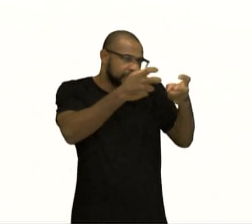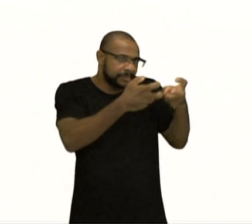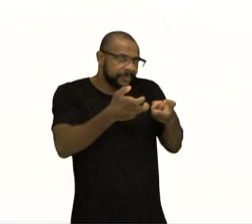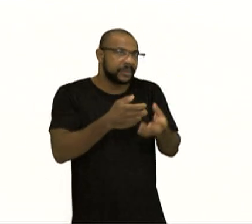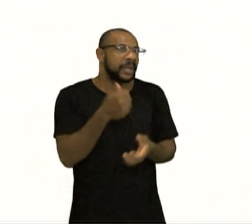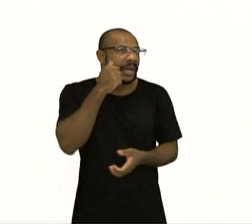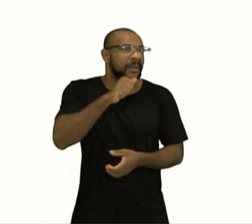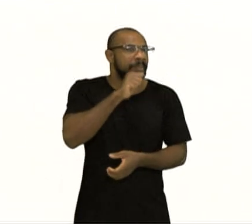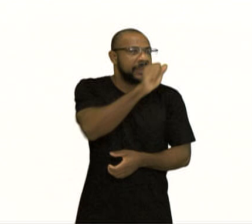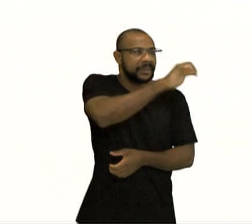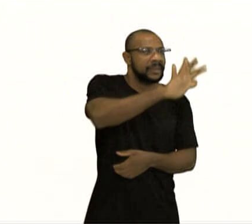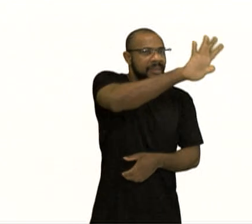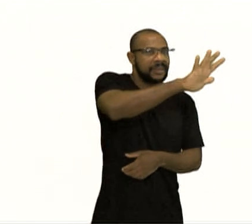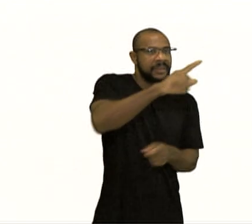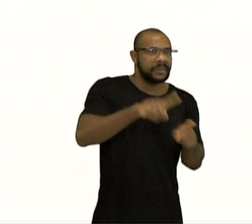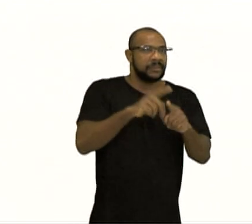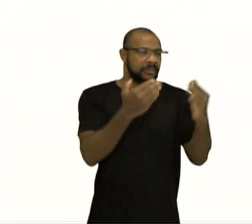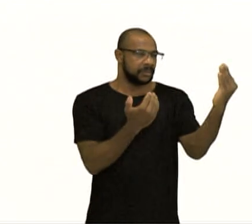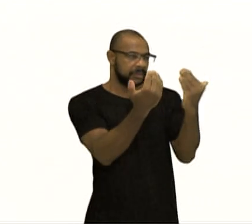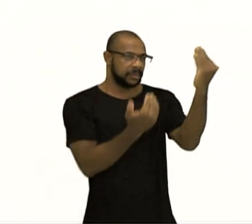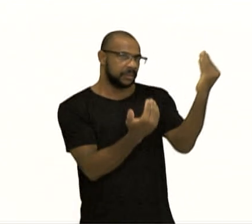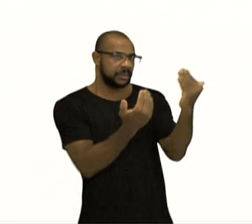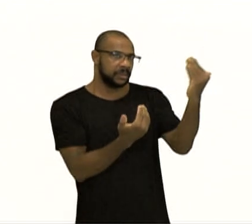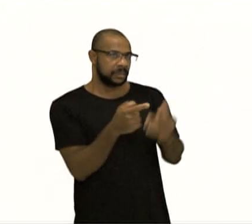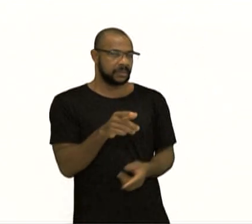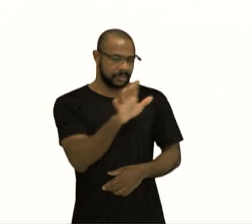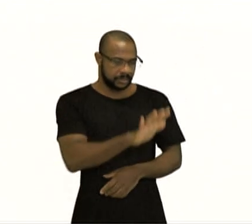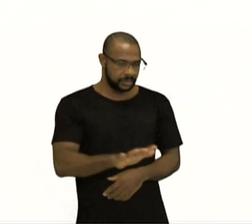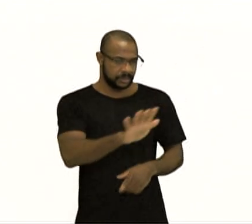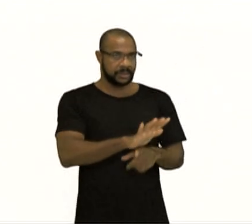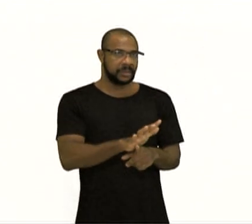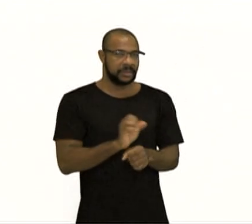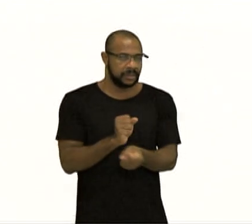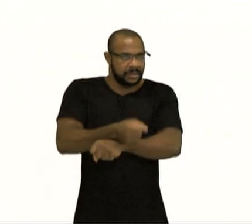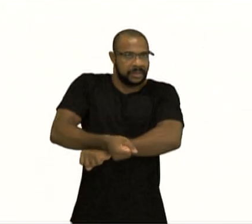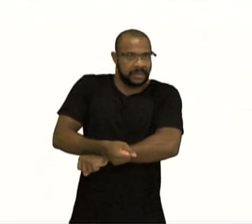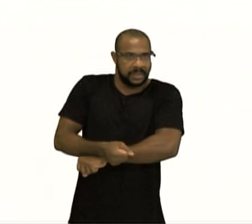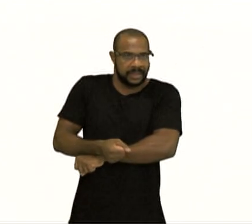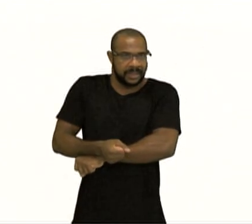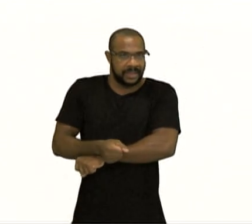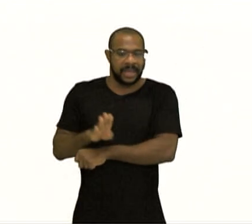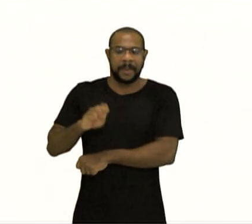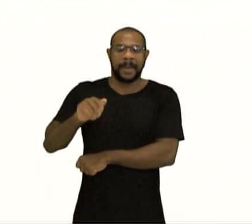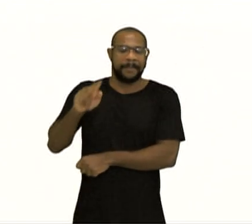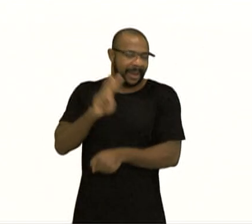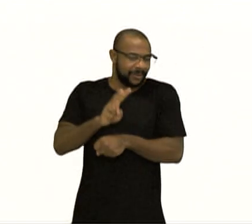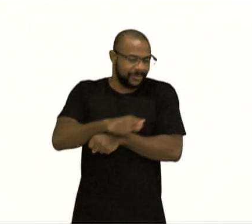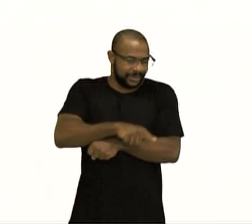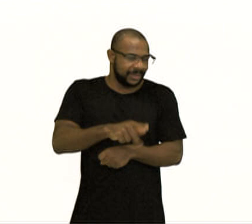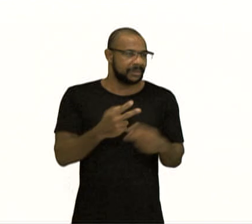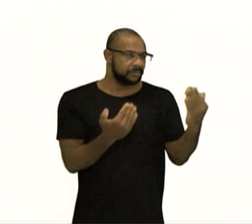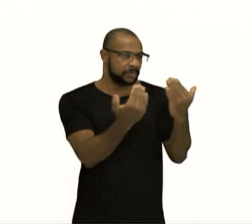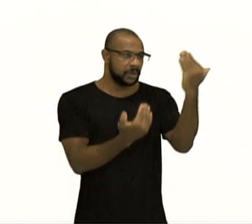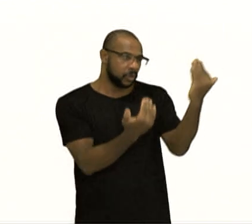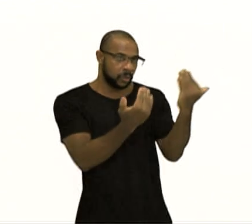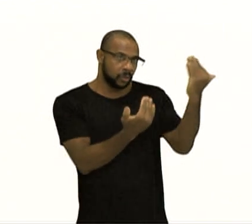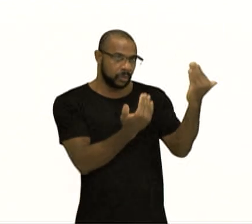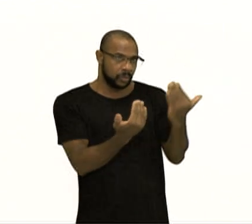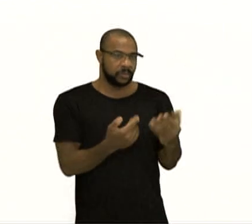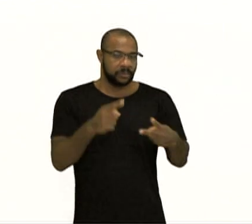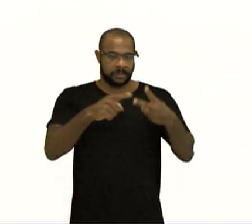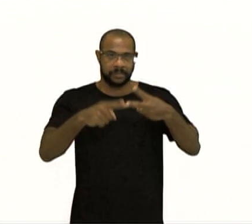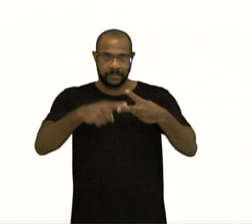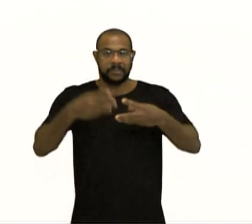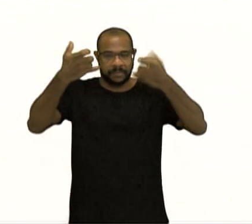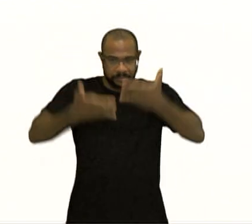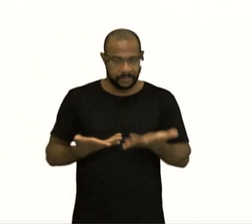aqui, e compare a pintura com a fotografia da escrava babá e a ama de leite com o menino Eugene Keller.